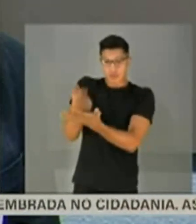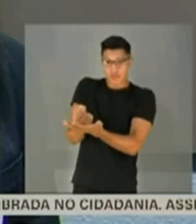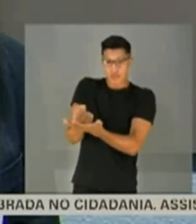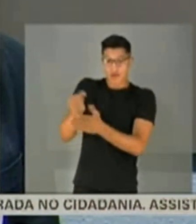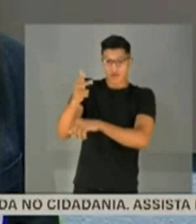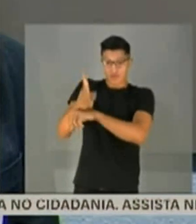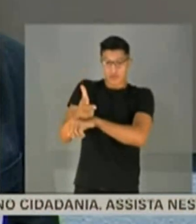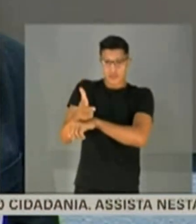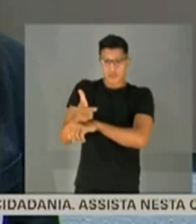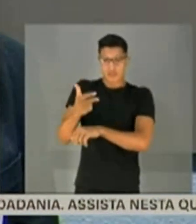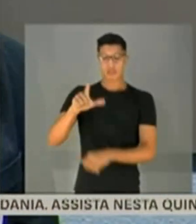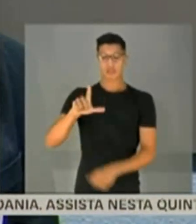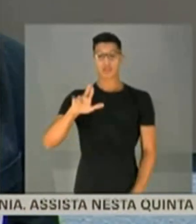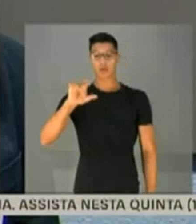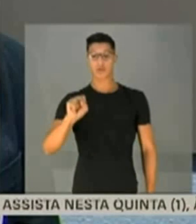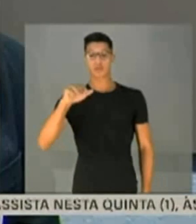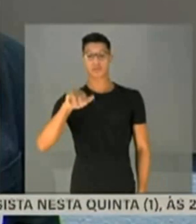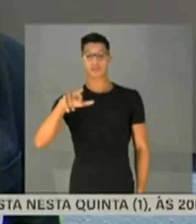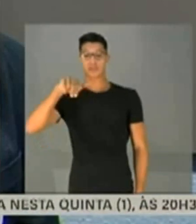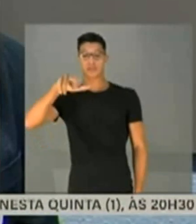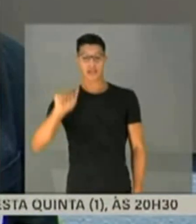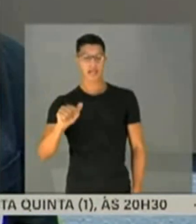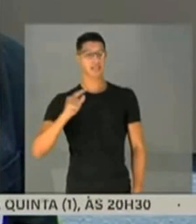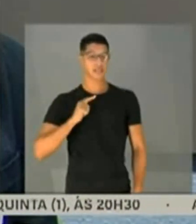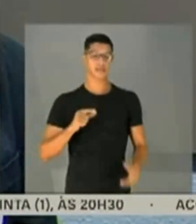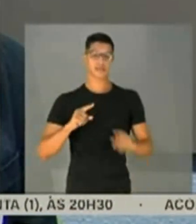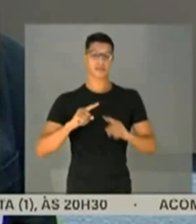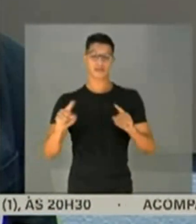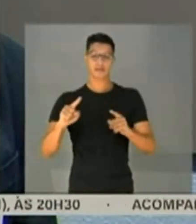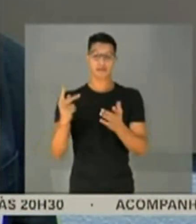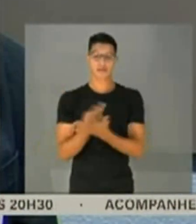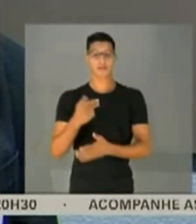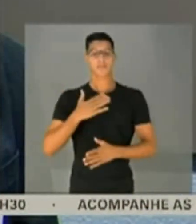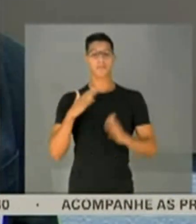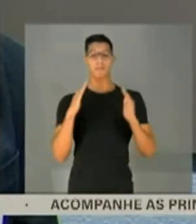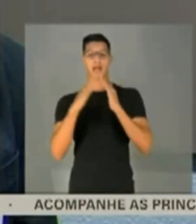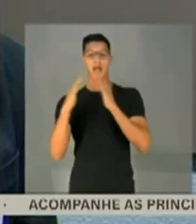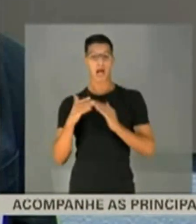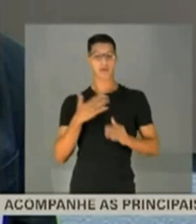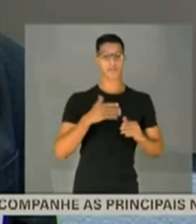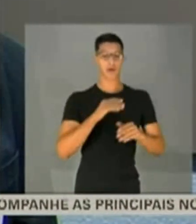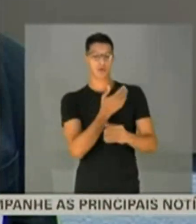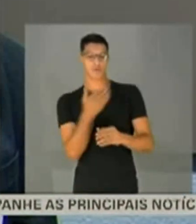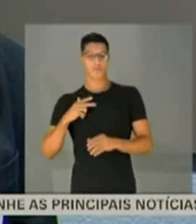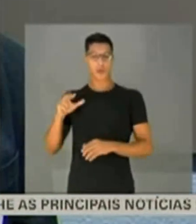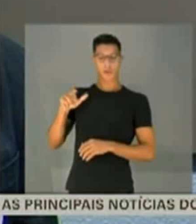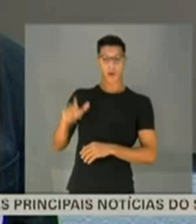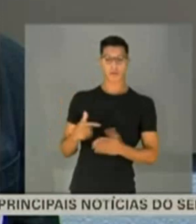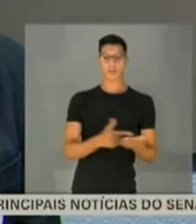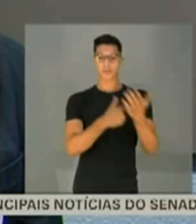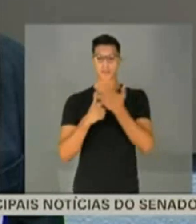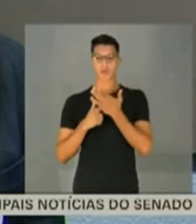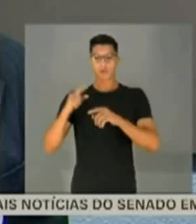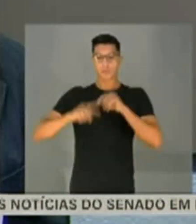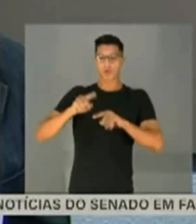CPI como um cavalo de Troia, um vírus, porque ele foi induzido a acreditar em um áudio que não era